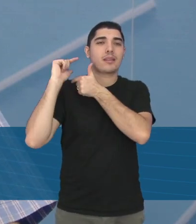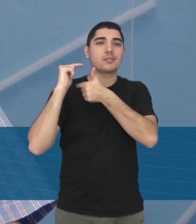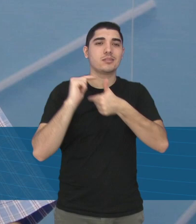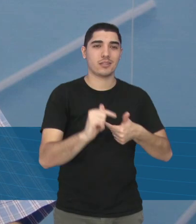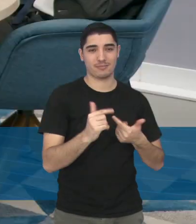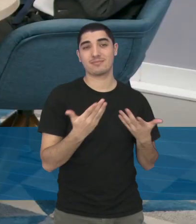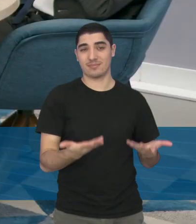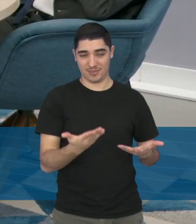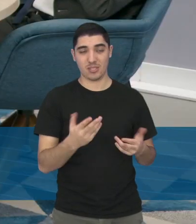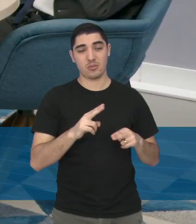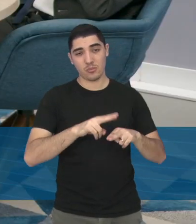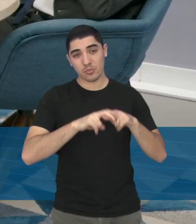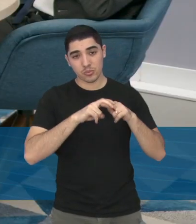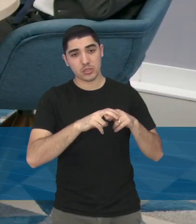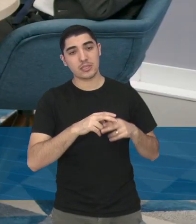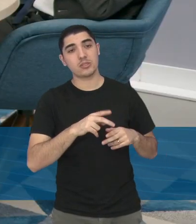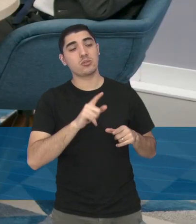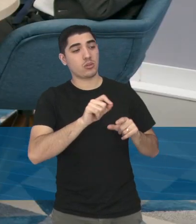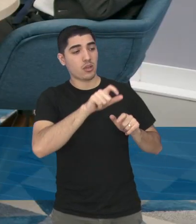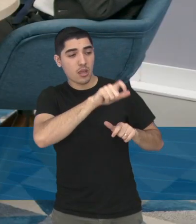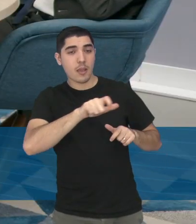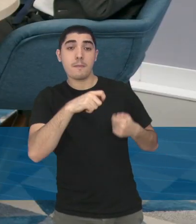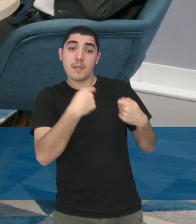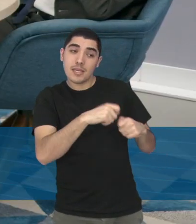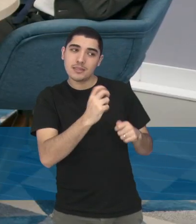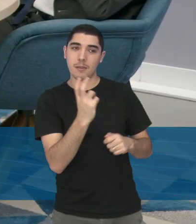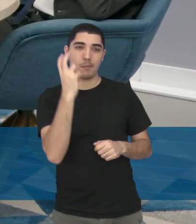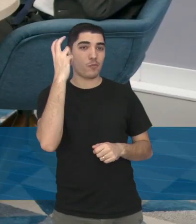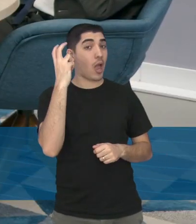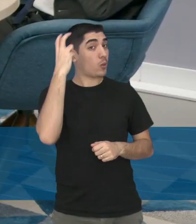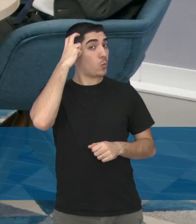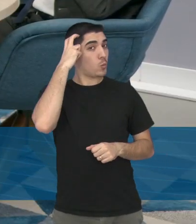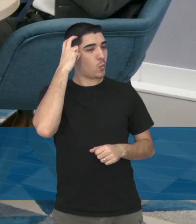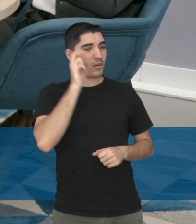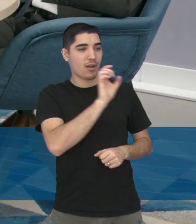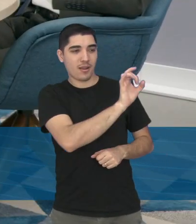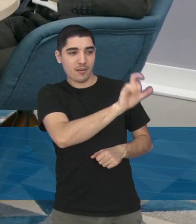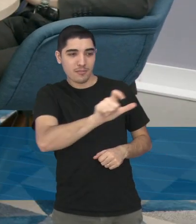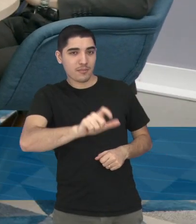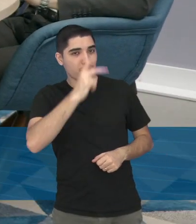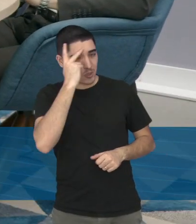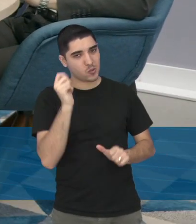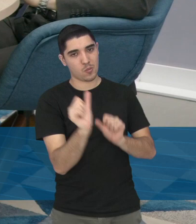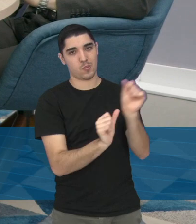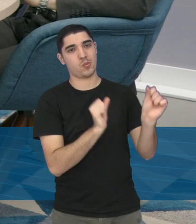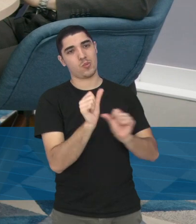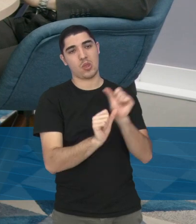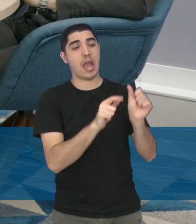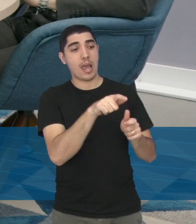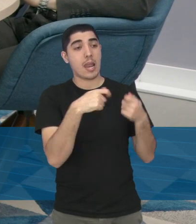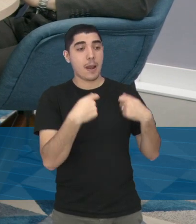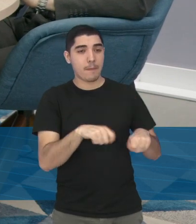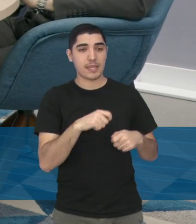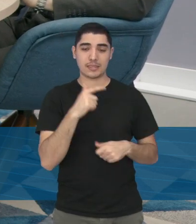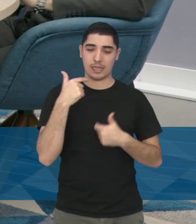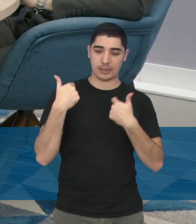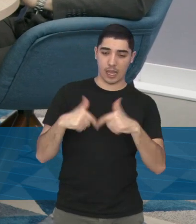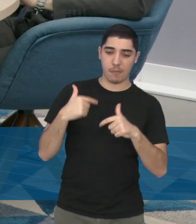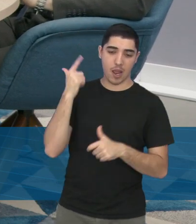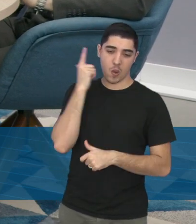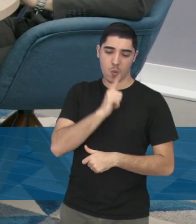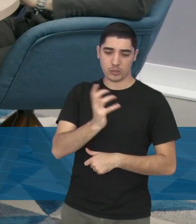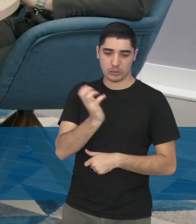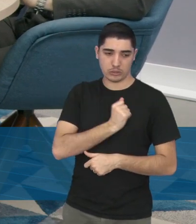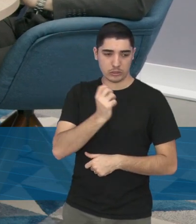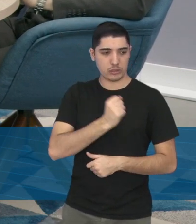por um processo educacional, ou seja, uma mudança cultural, que a pessoa precisa trabalhar para ter seu sustento